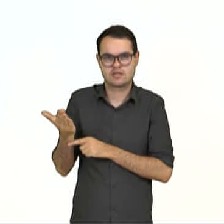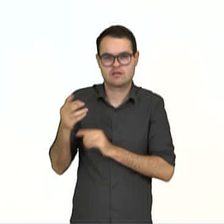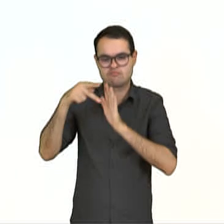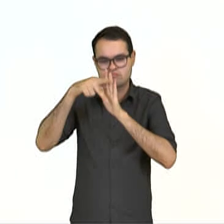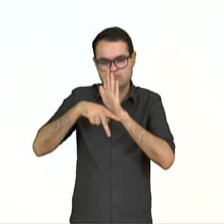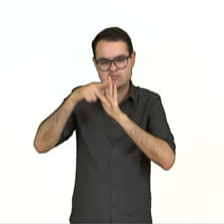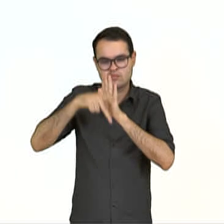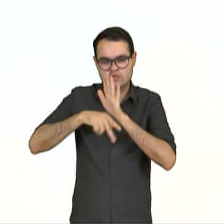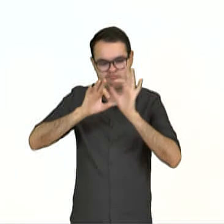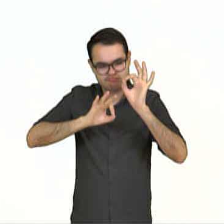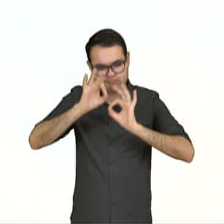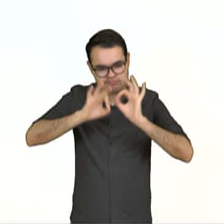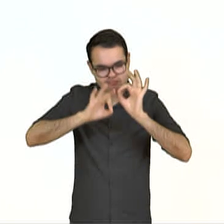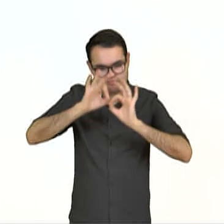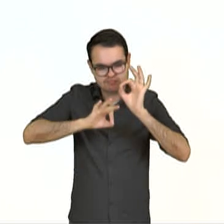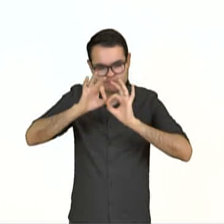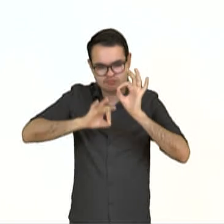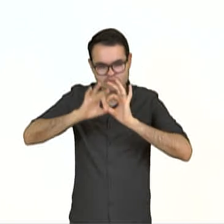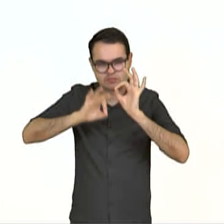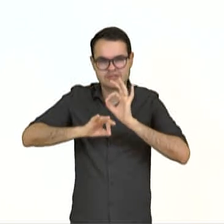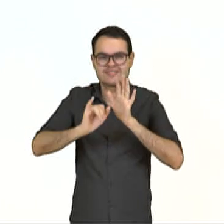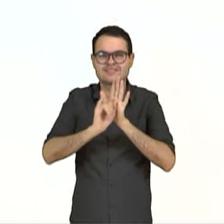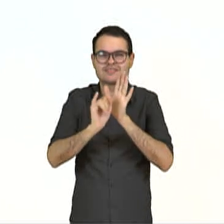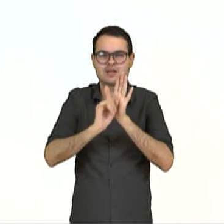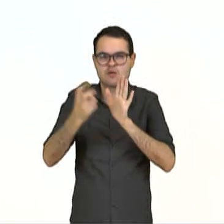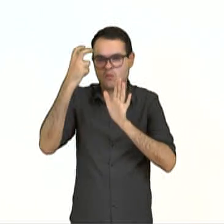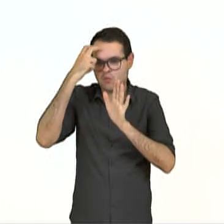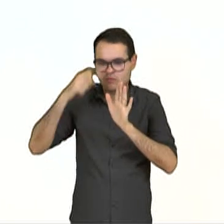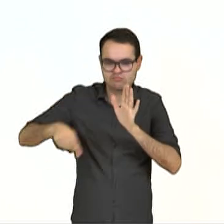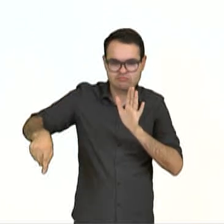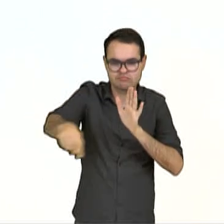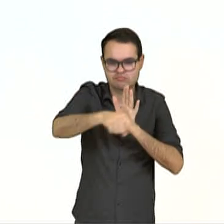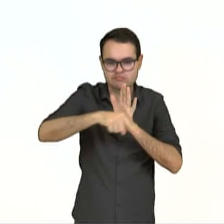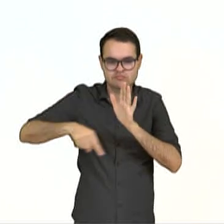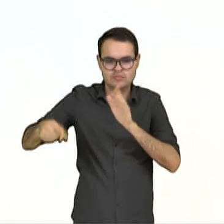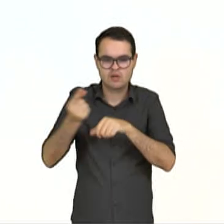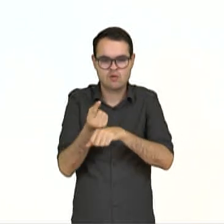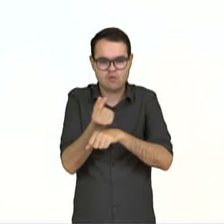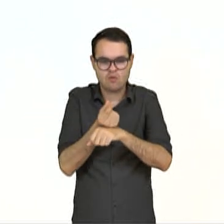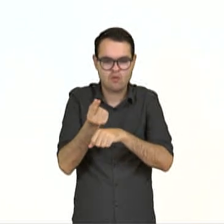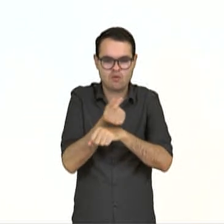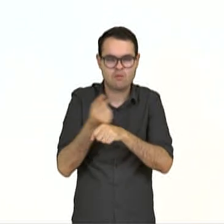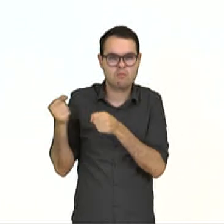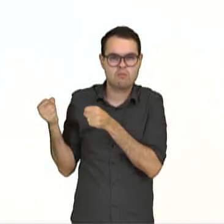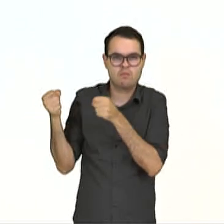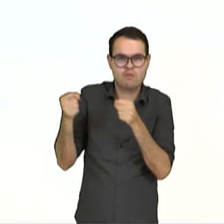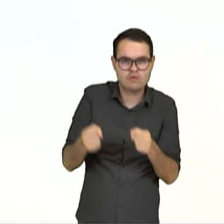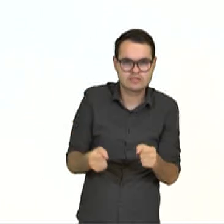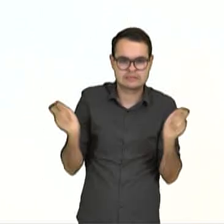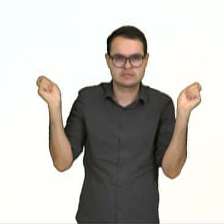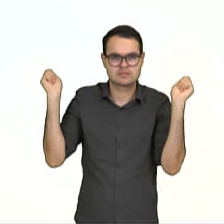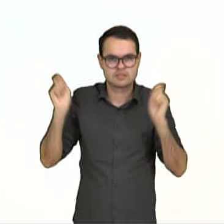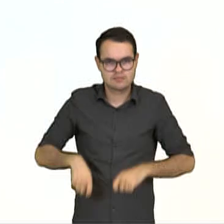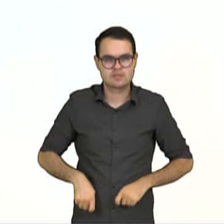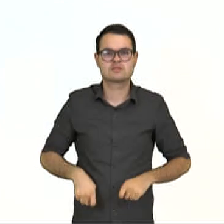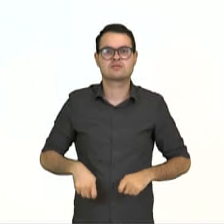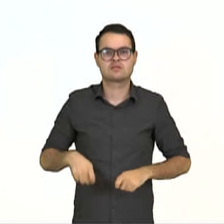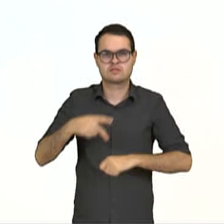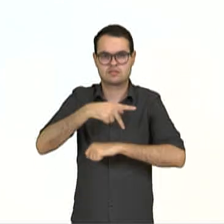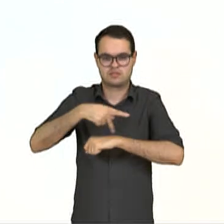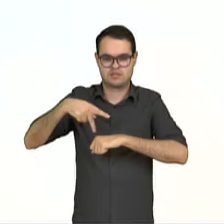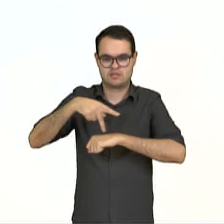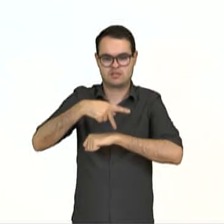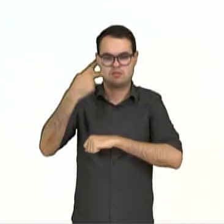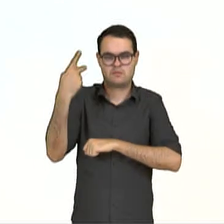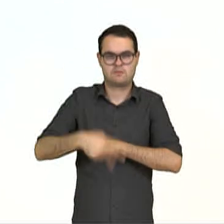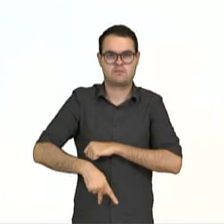projeta identidades culturais, aspirações econômicas, poder e capacidades